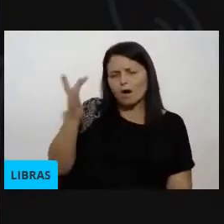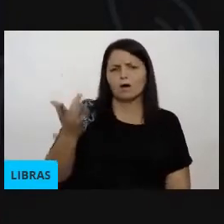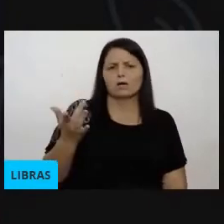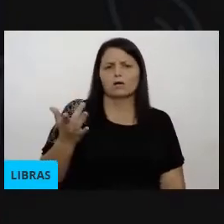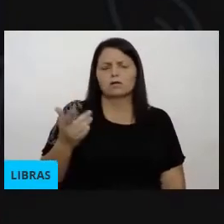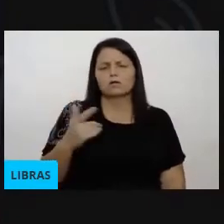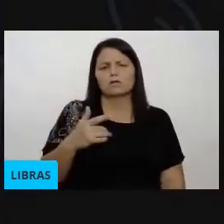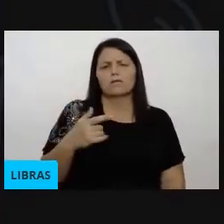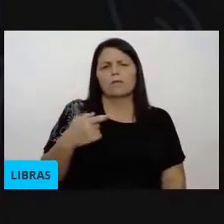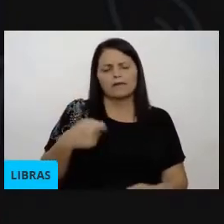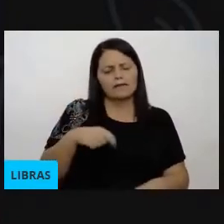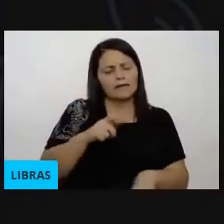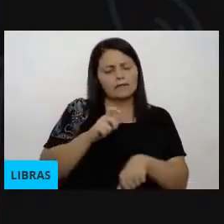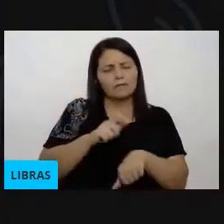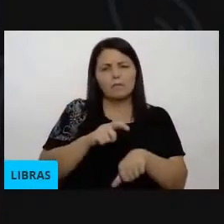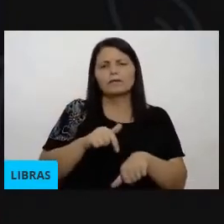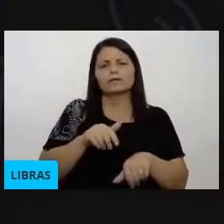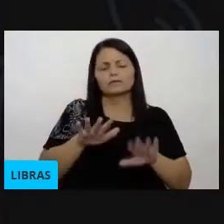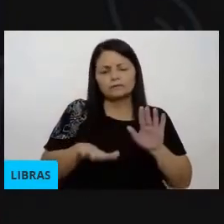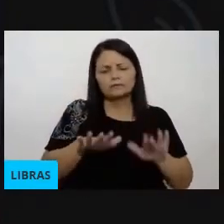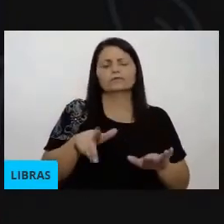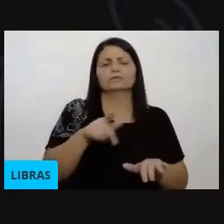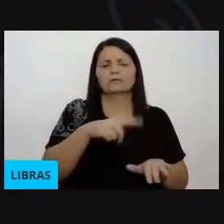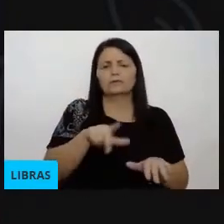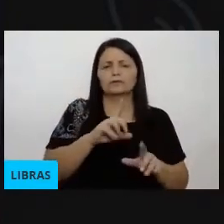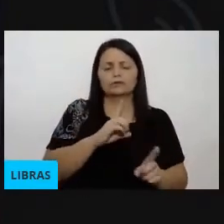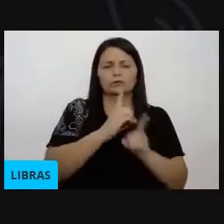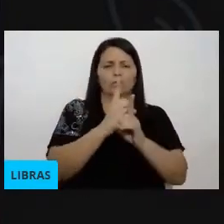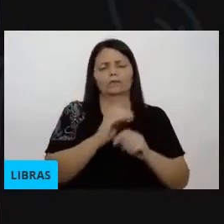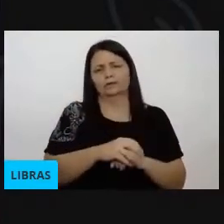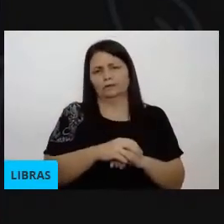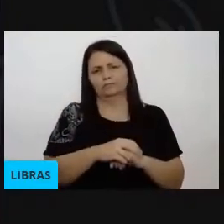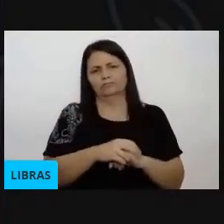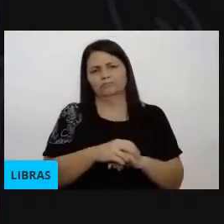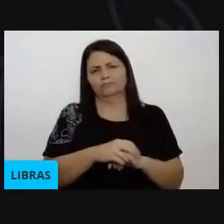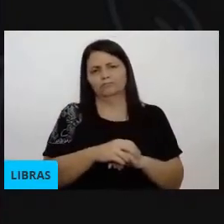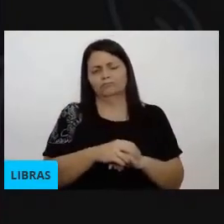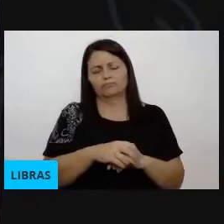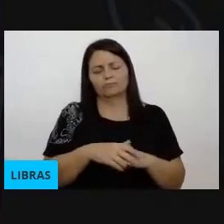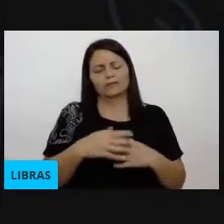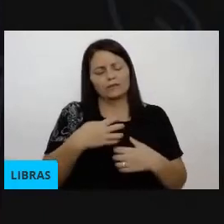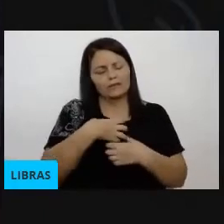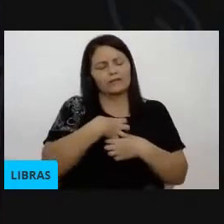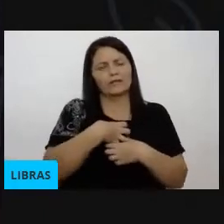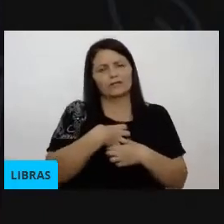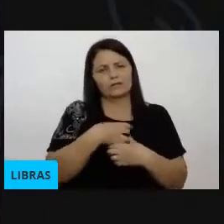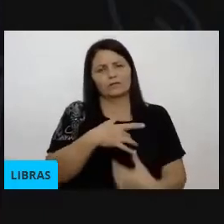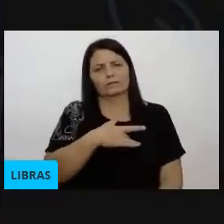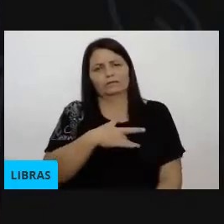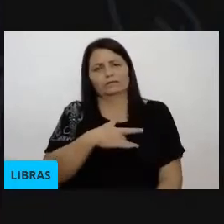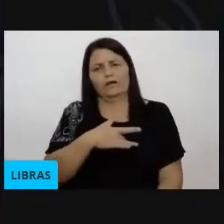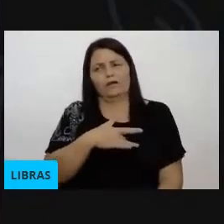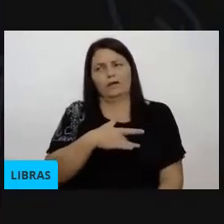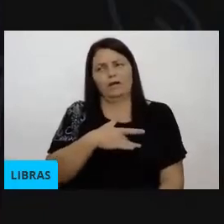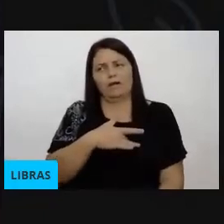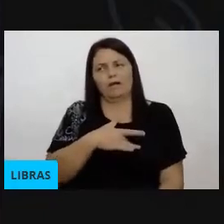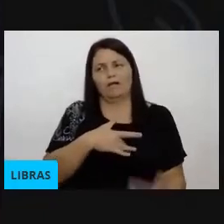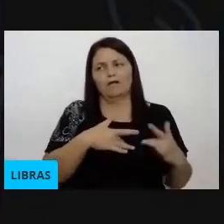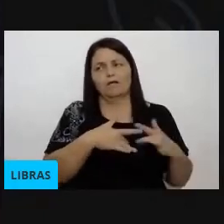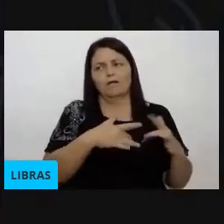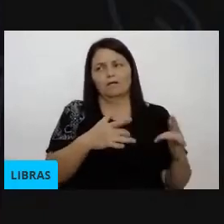Isso é nesses momentos que provavelmente mais a gente encontra a gente mesmo. Encontra